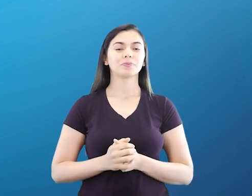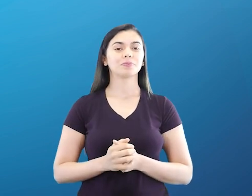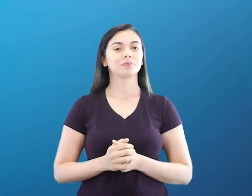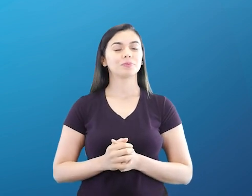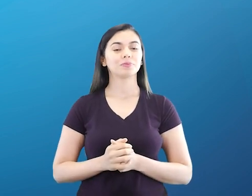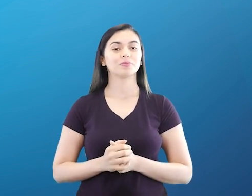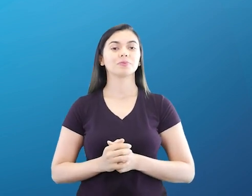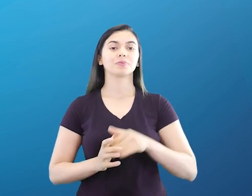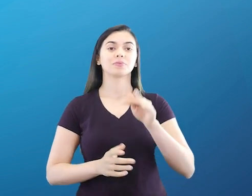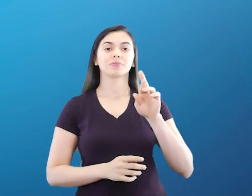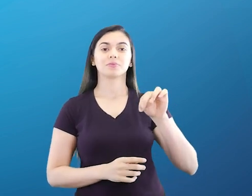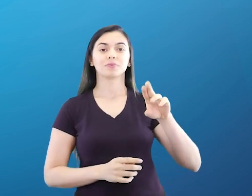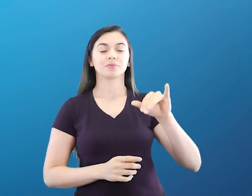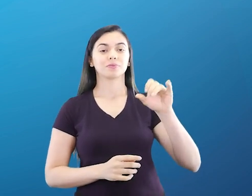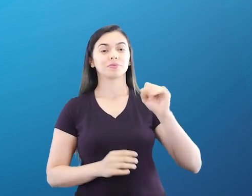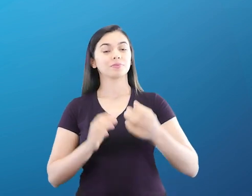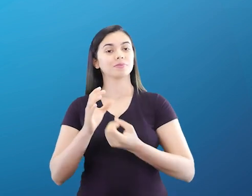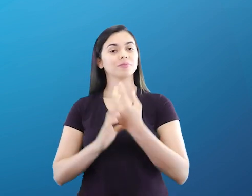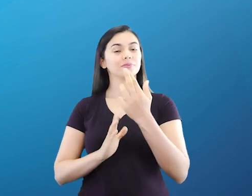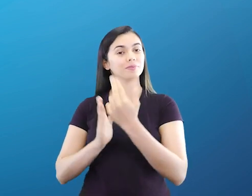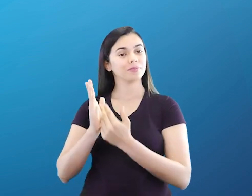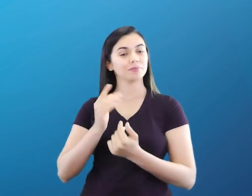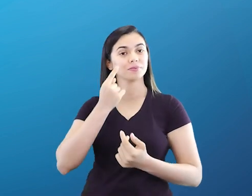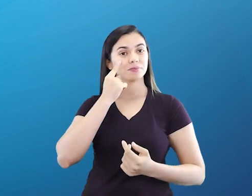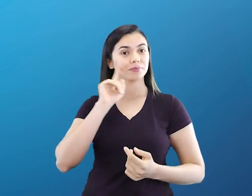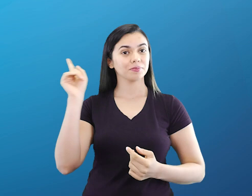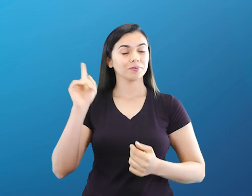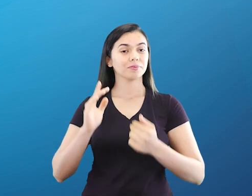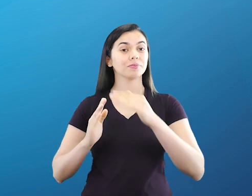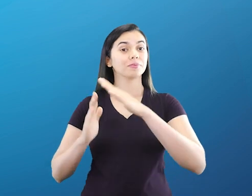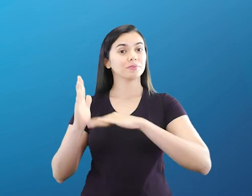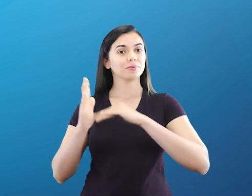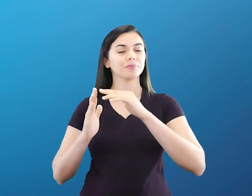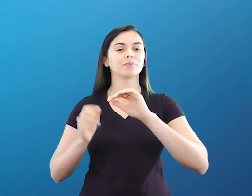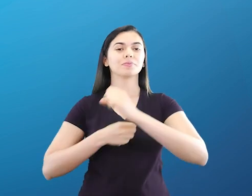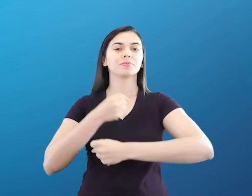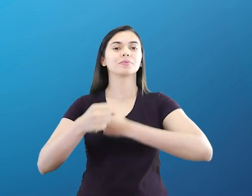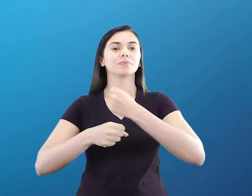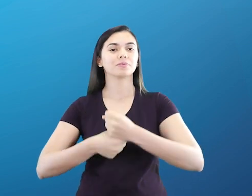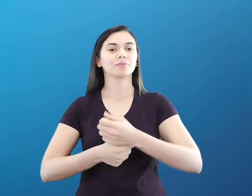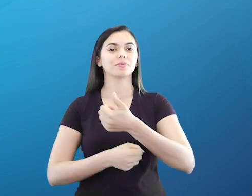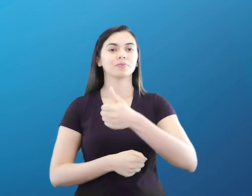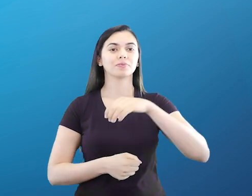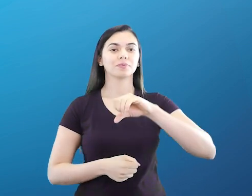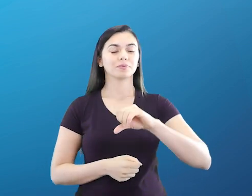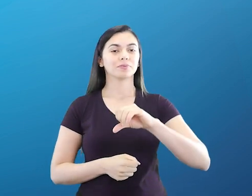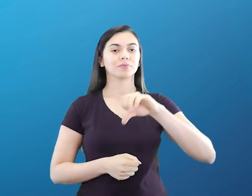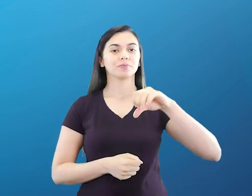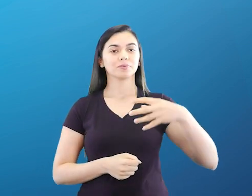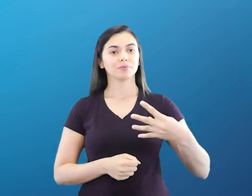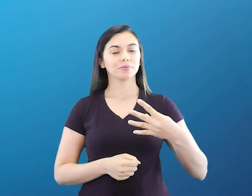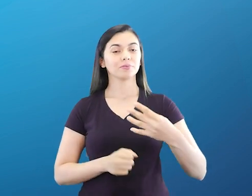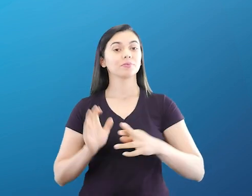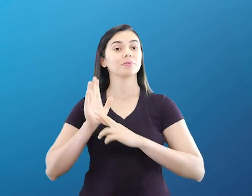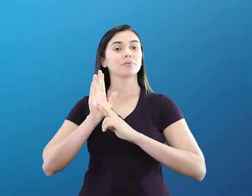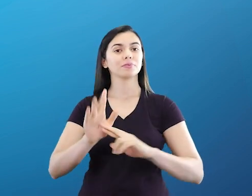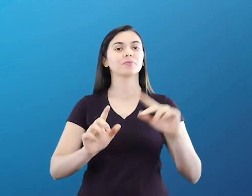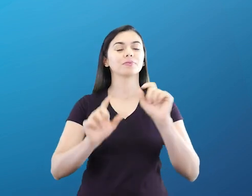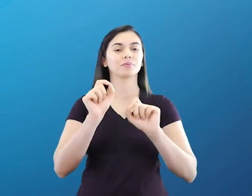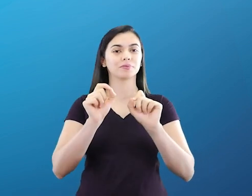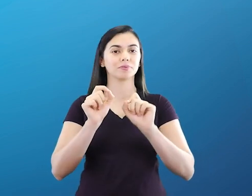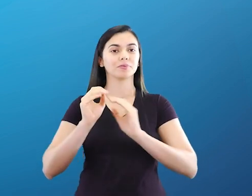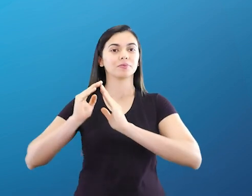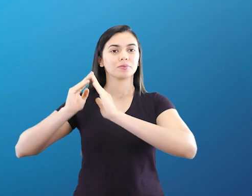artista plástico Francisco Gonçalves, pintada em 1994, que retrata a